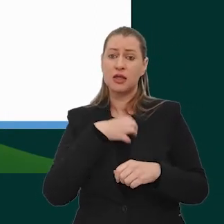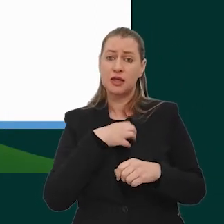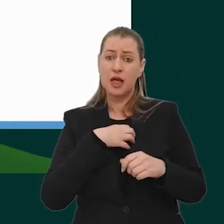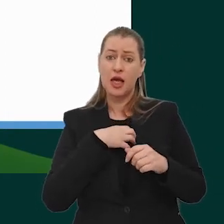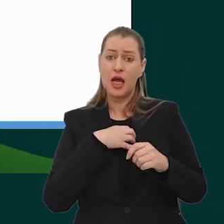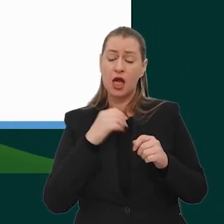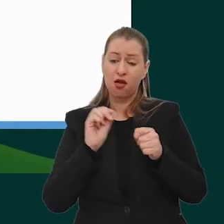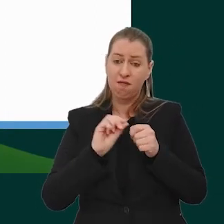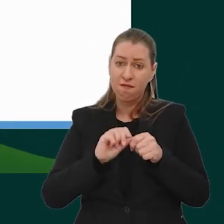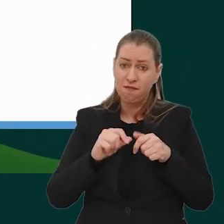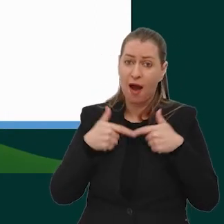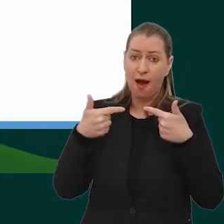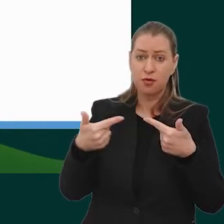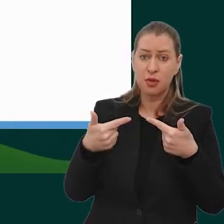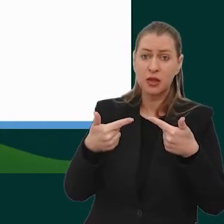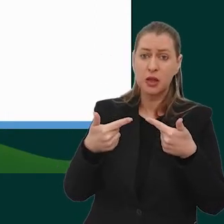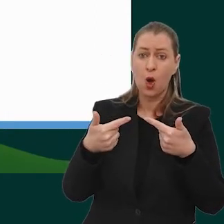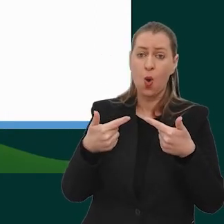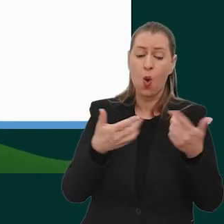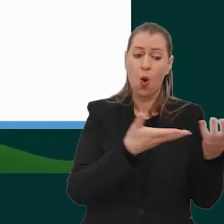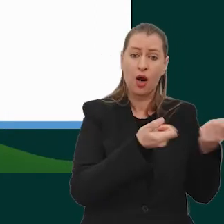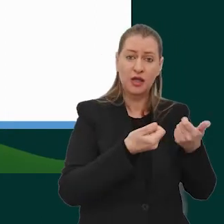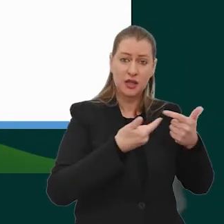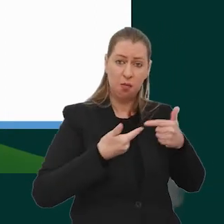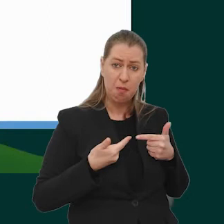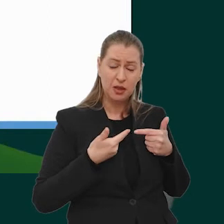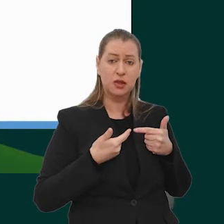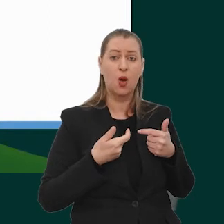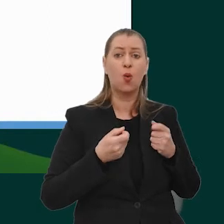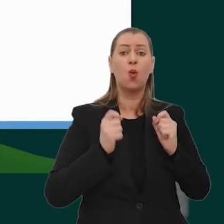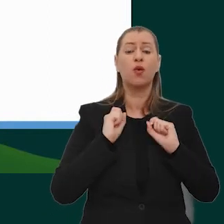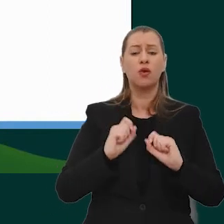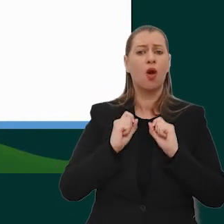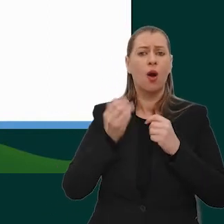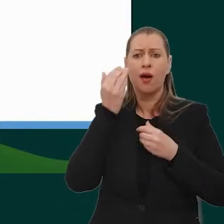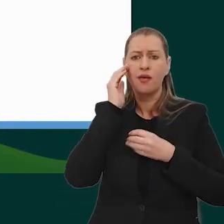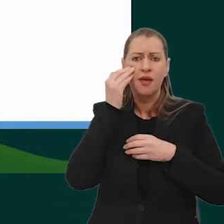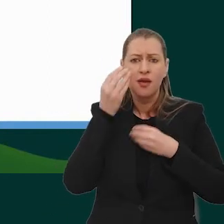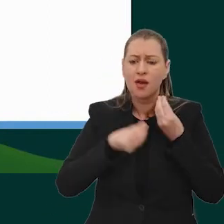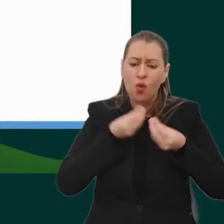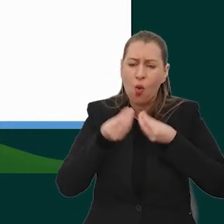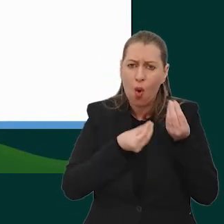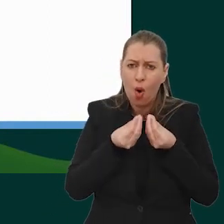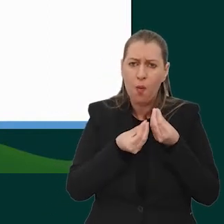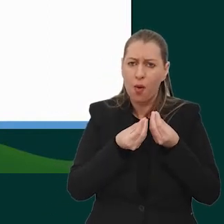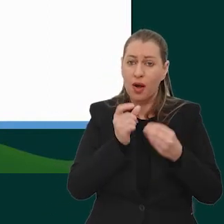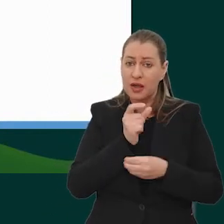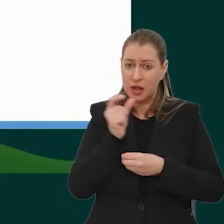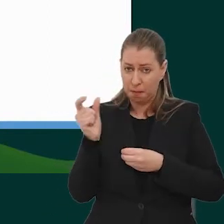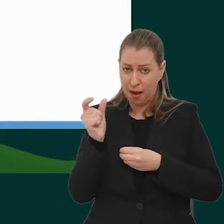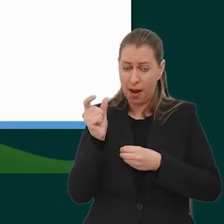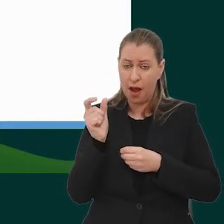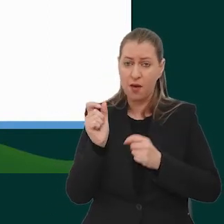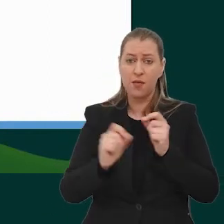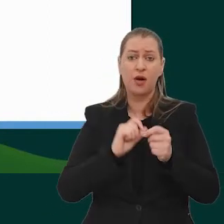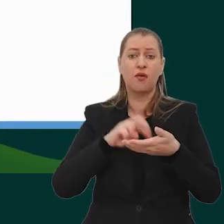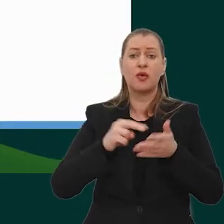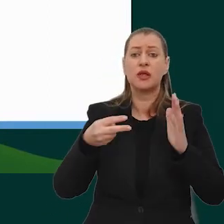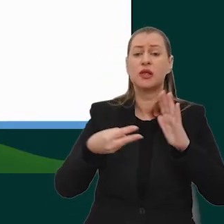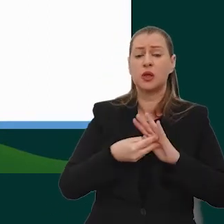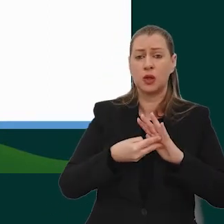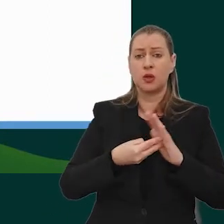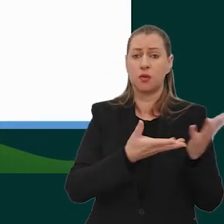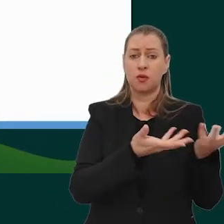alguém que recebe. Agora eu tenho que entender como que essas palavras vão se tornar